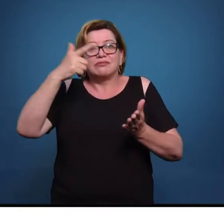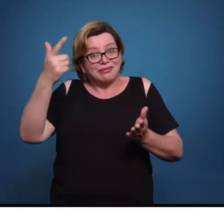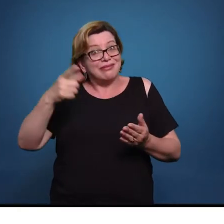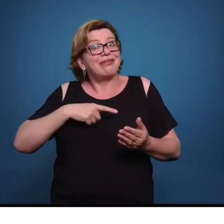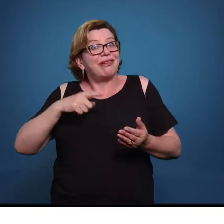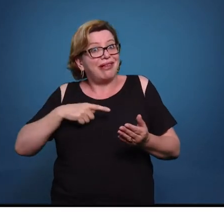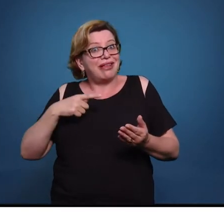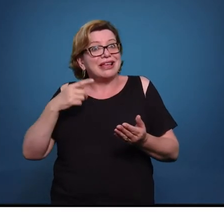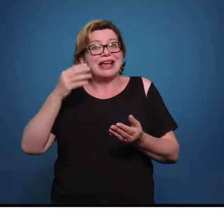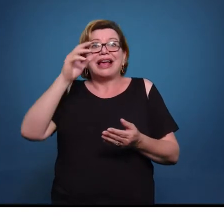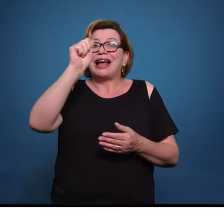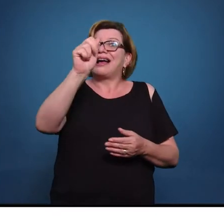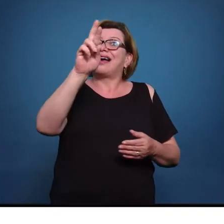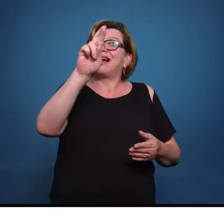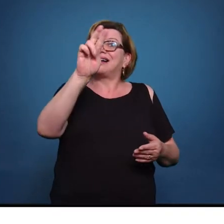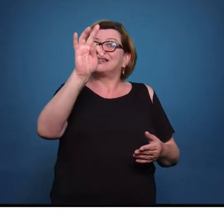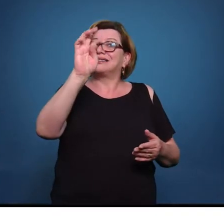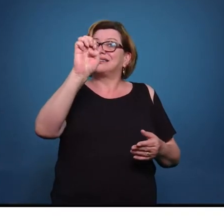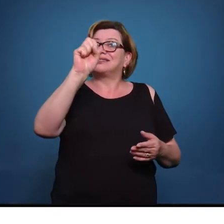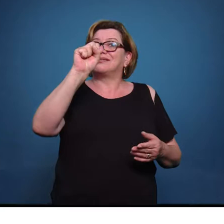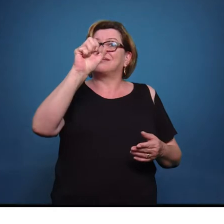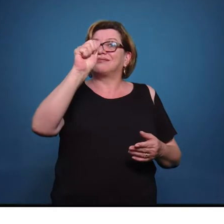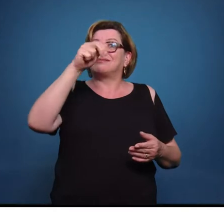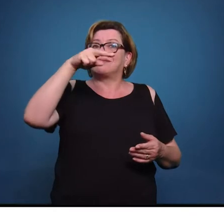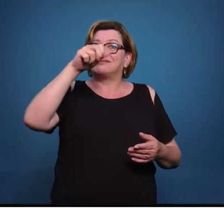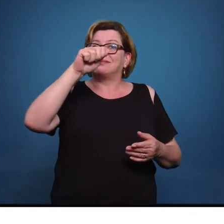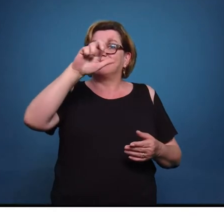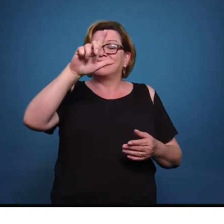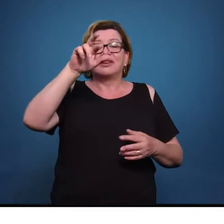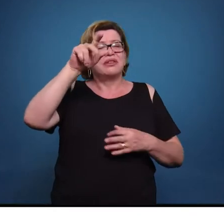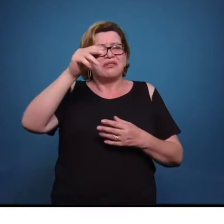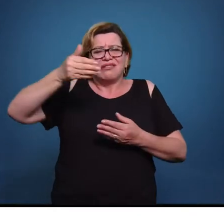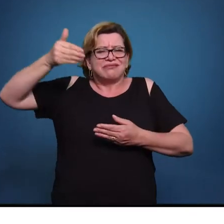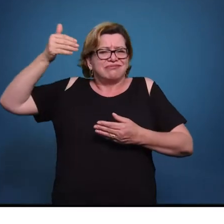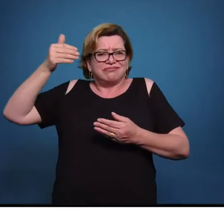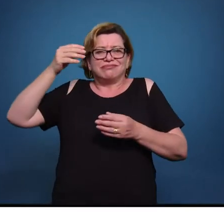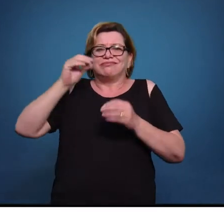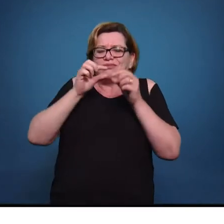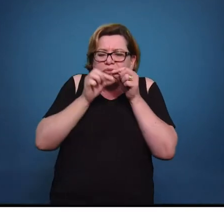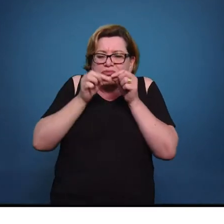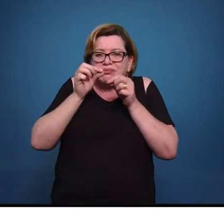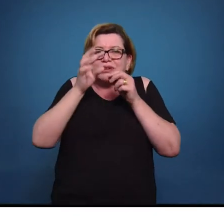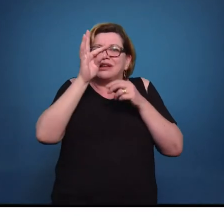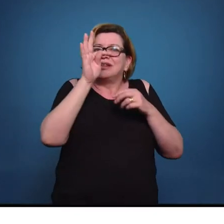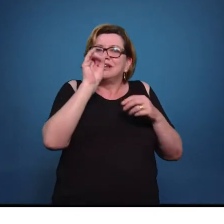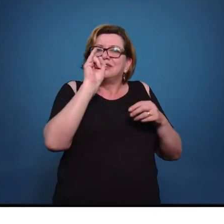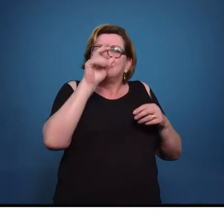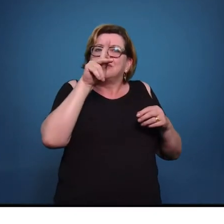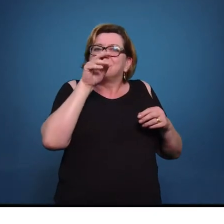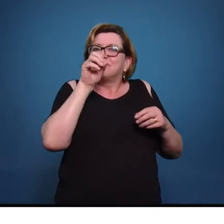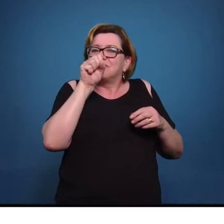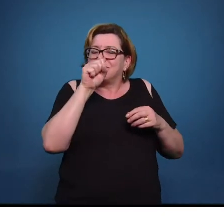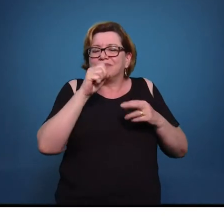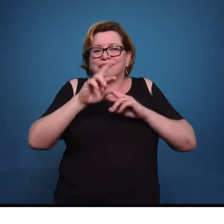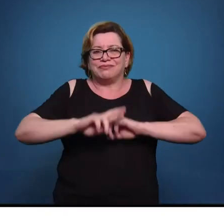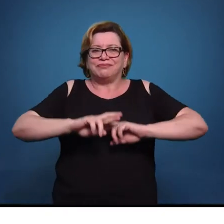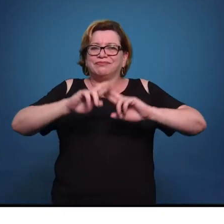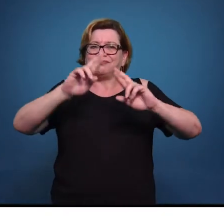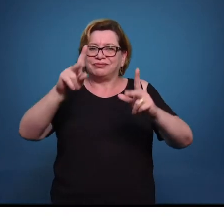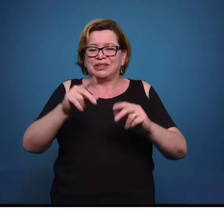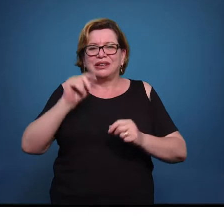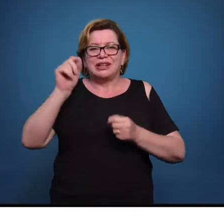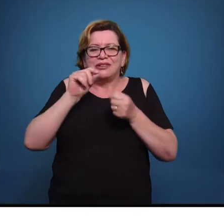produzida artesanalmente, tal qual na época da invenção dos chamados tipos móveis por Johannes Gutenberg. Ele é